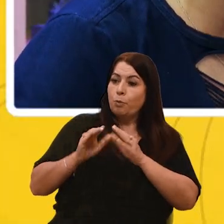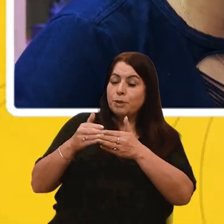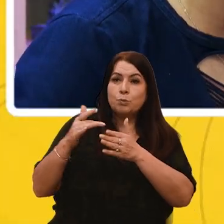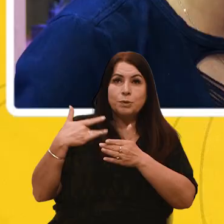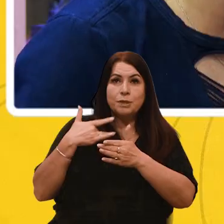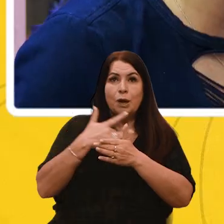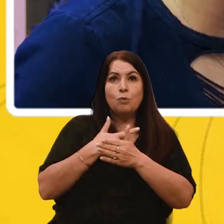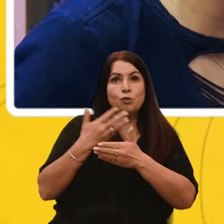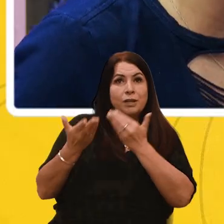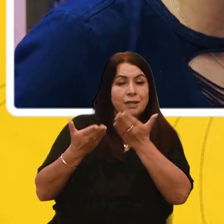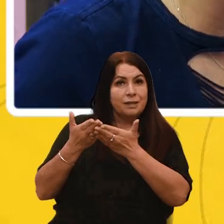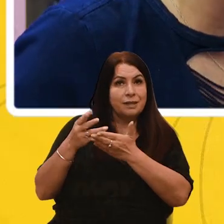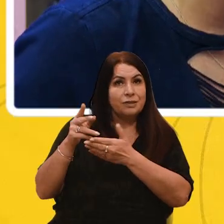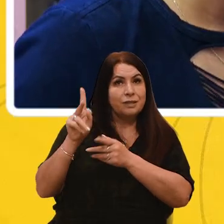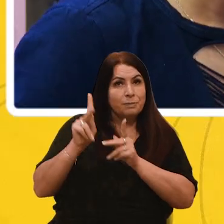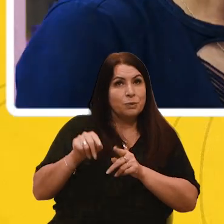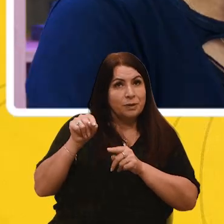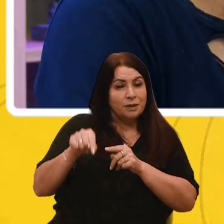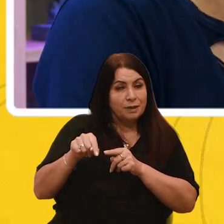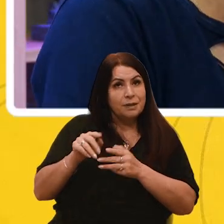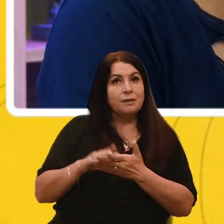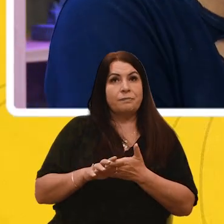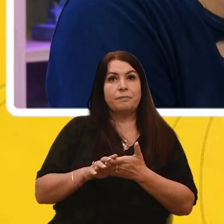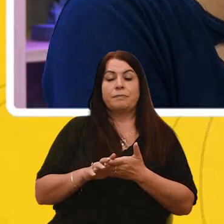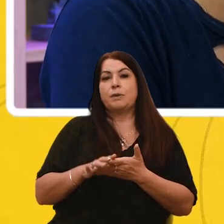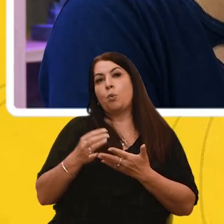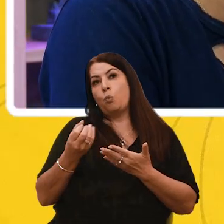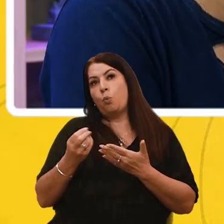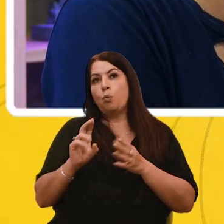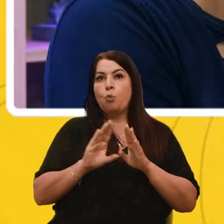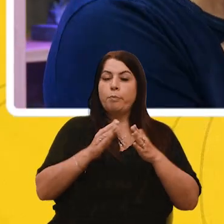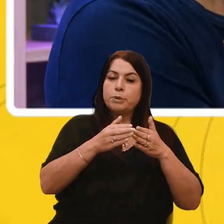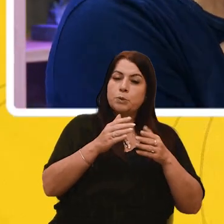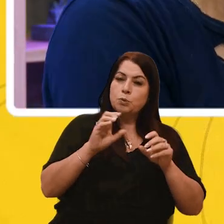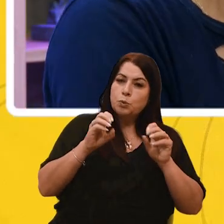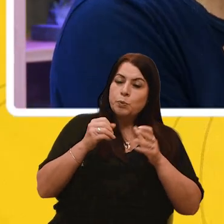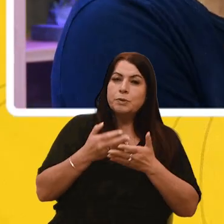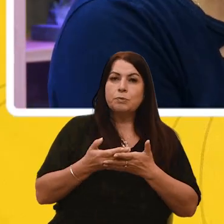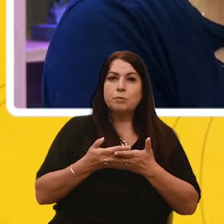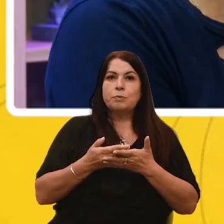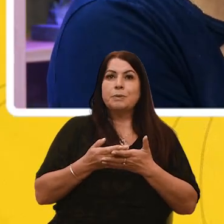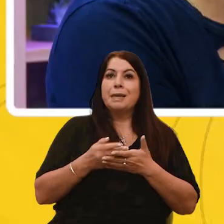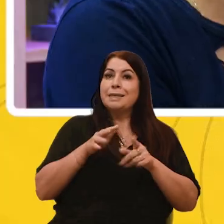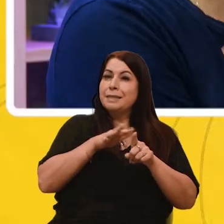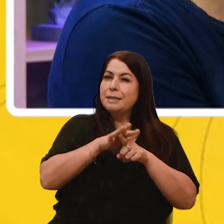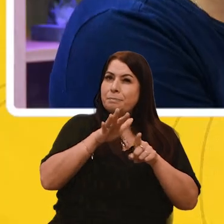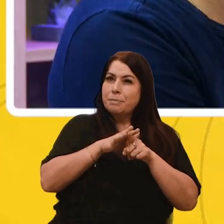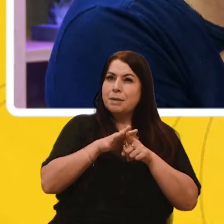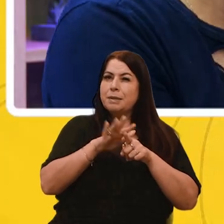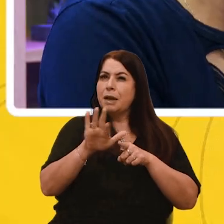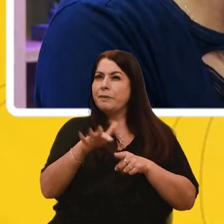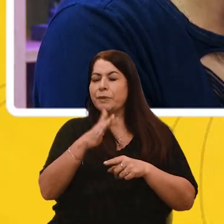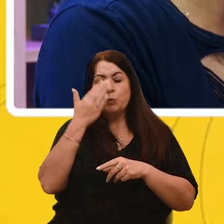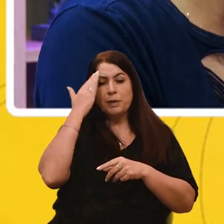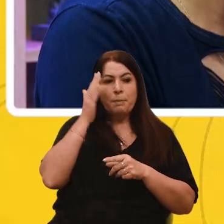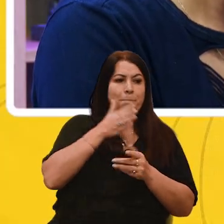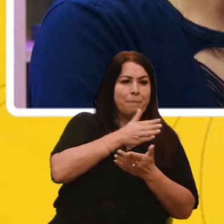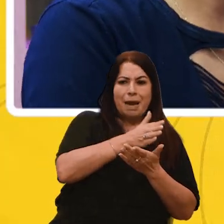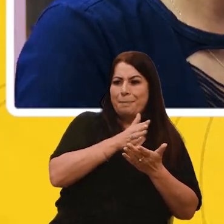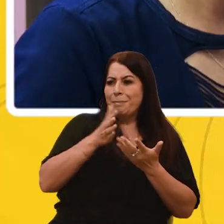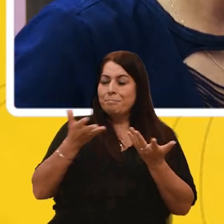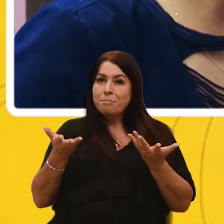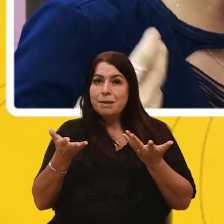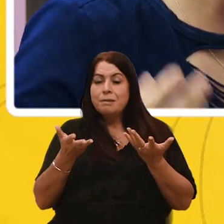que atende as pessoas aqui. Ou comissão de educação. Essas demandas que às vezes eles não sabem para onde